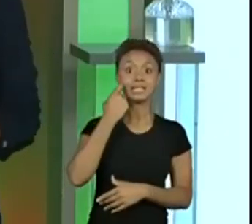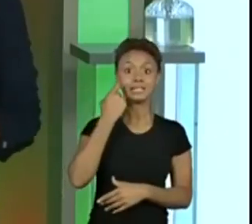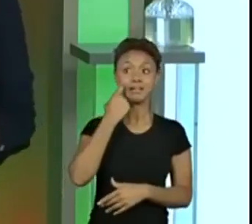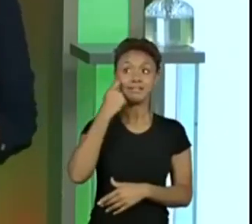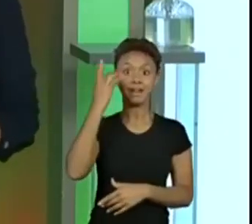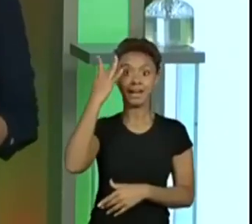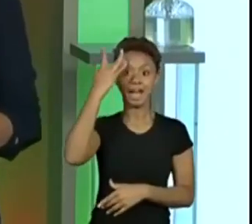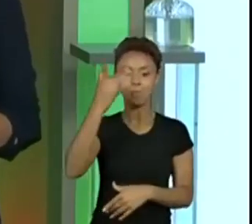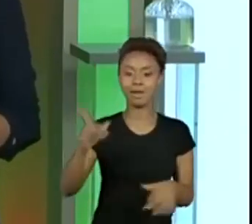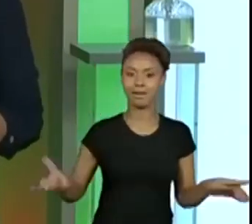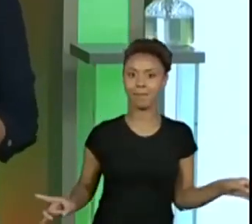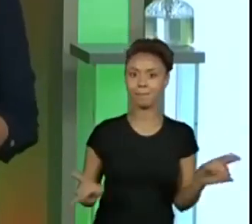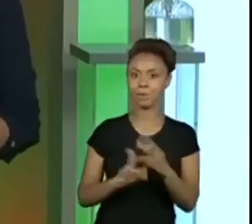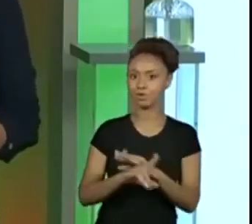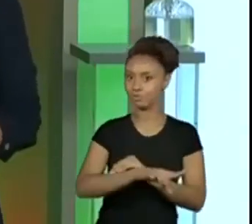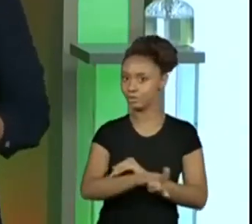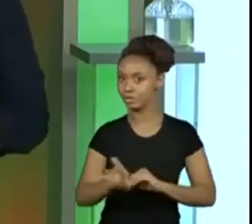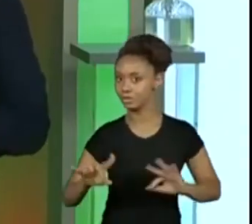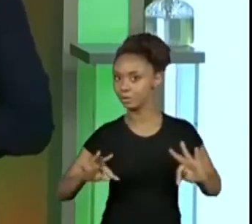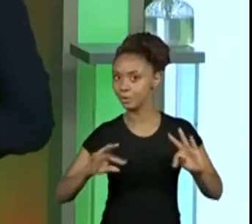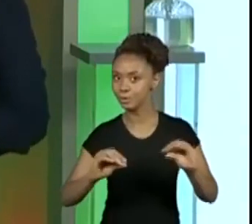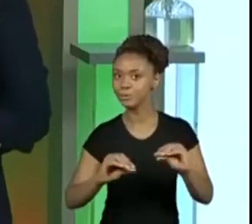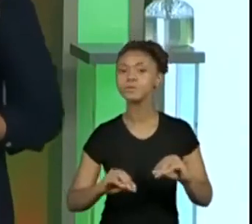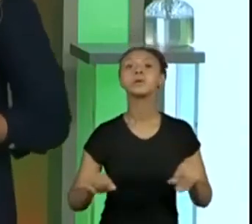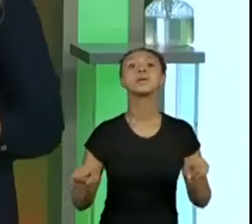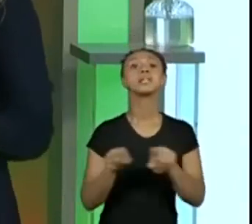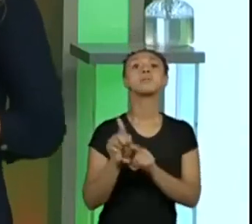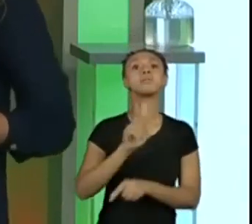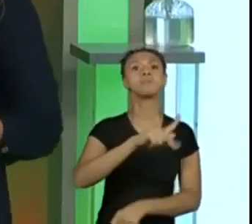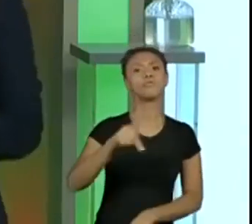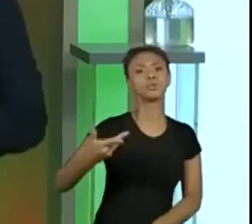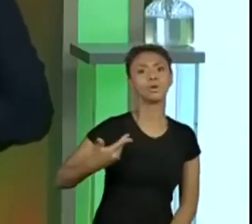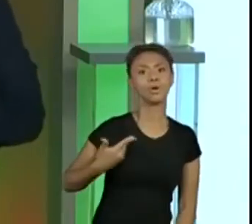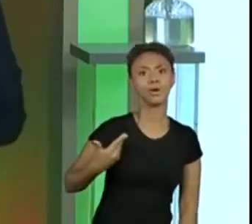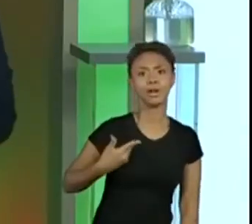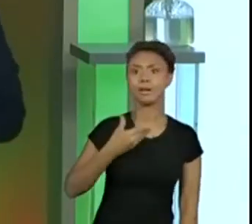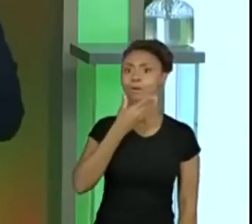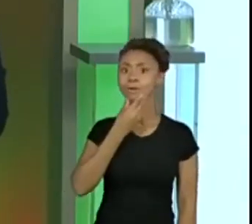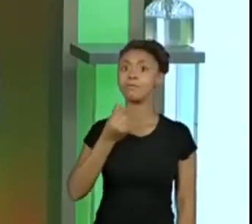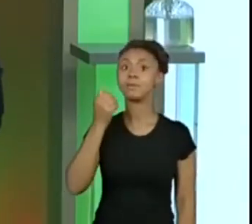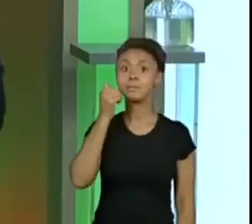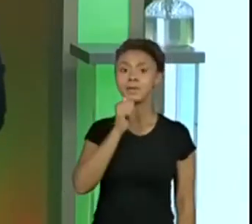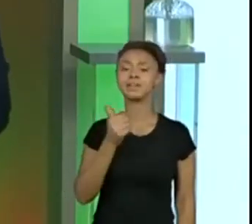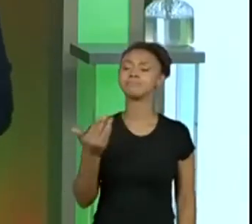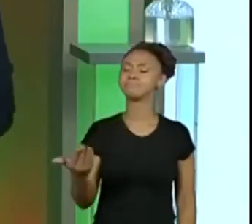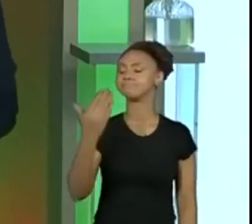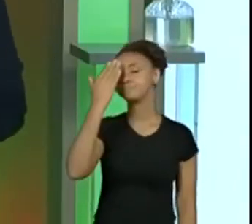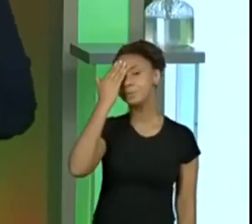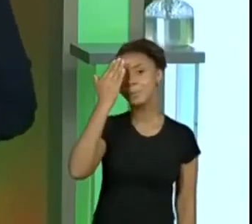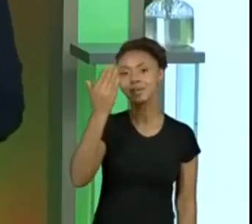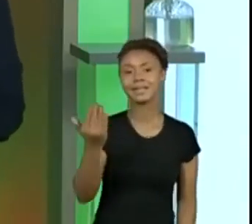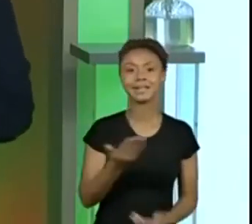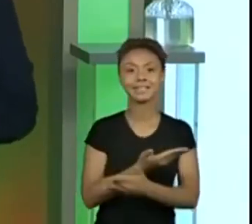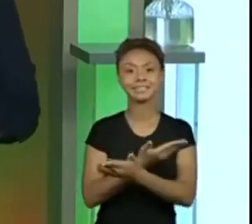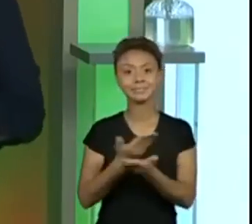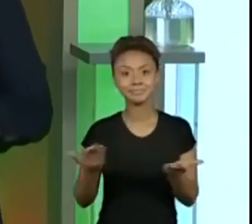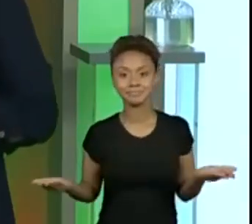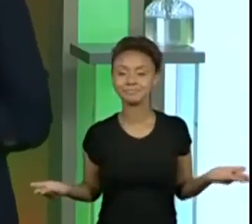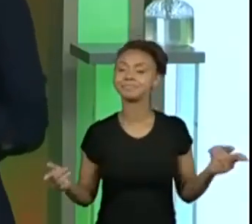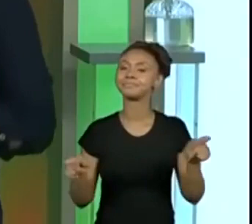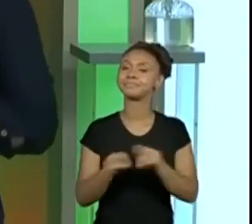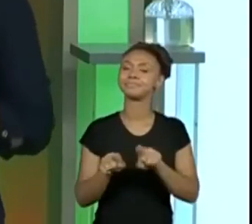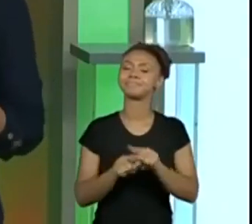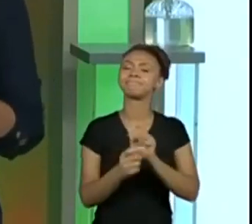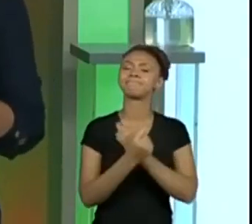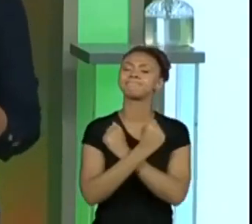de ouro. Então, preparados, todo mundo. E aos colegas professores e professoras que nos acompanham, nosso muito obrigada. E além disso, nosso